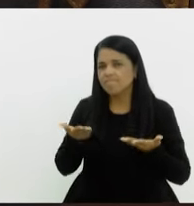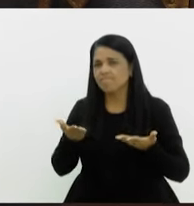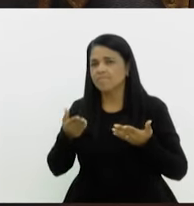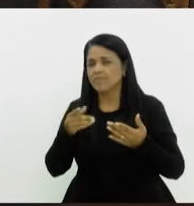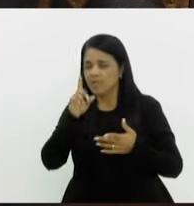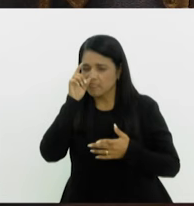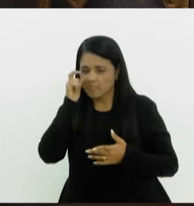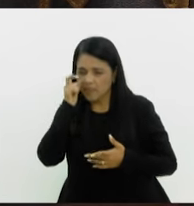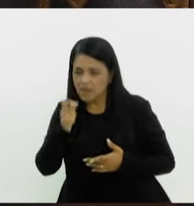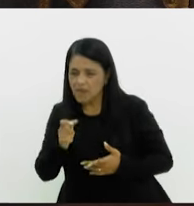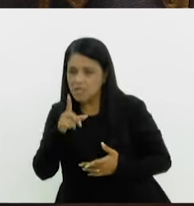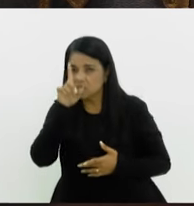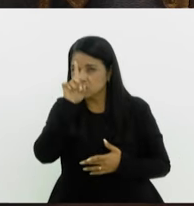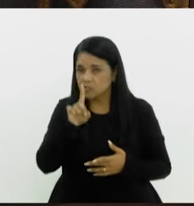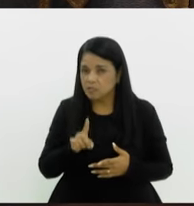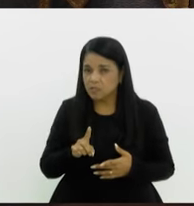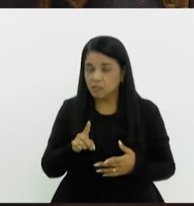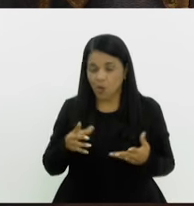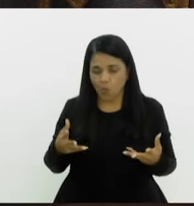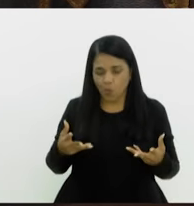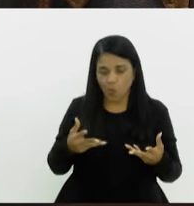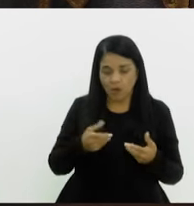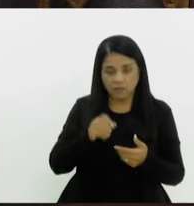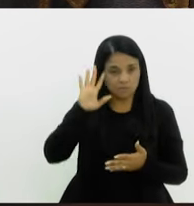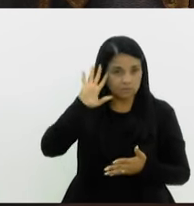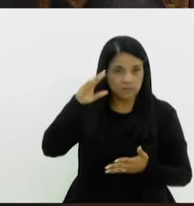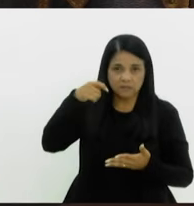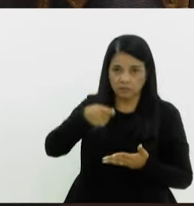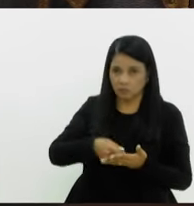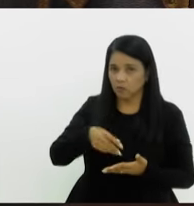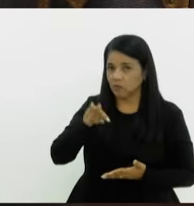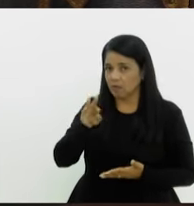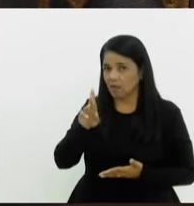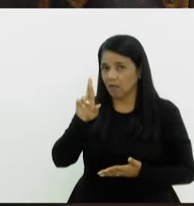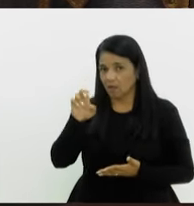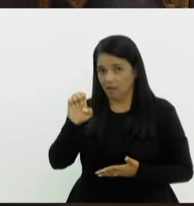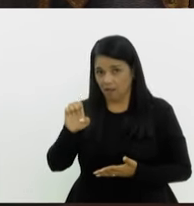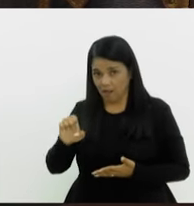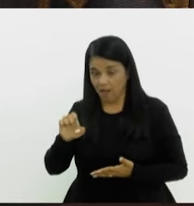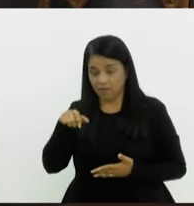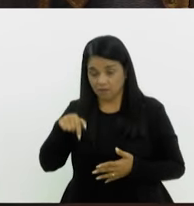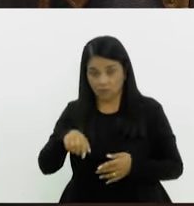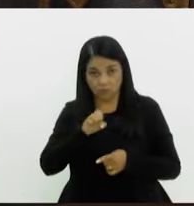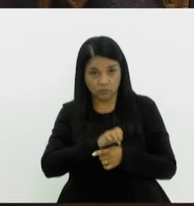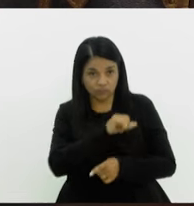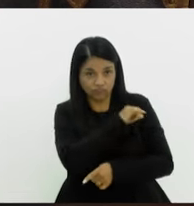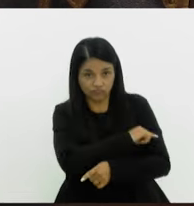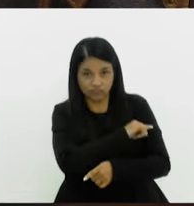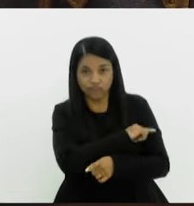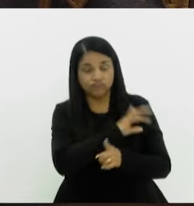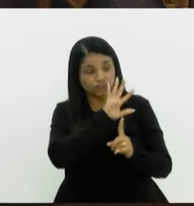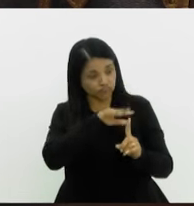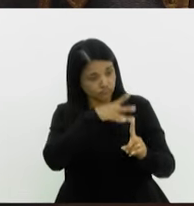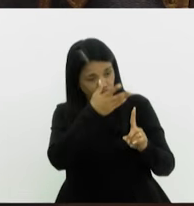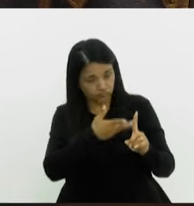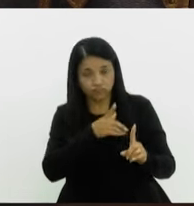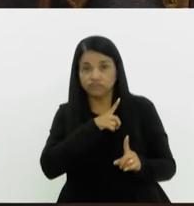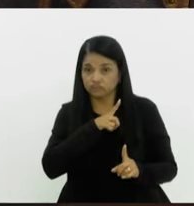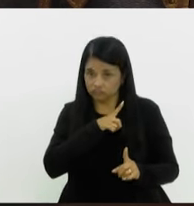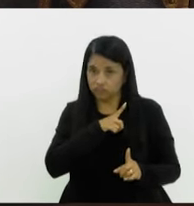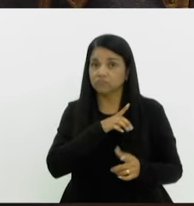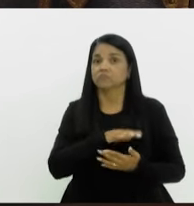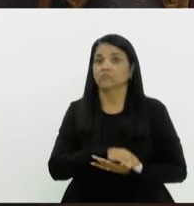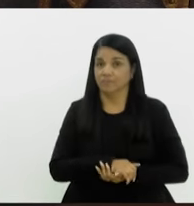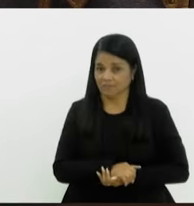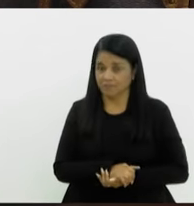direitos então a qualidade das decisões do TR do Rio elas são muito eladas e isso a